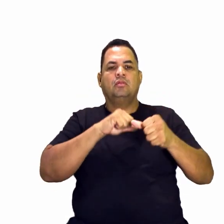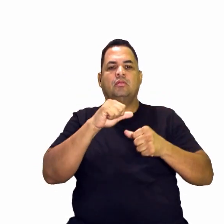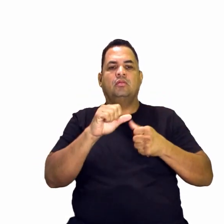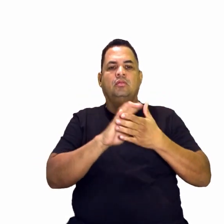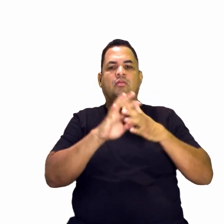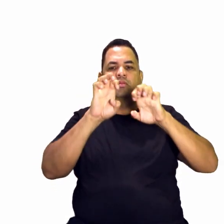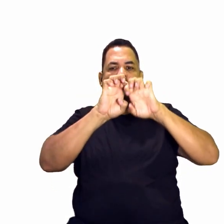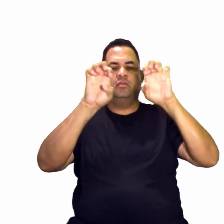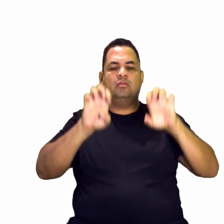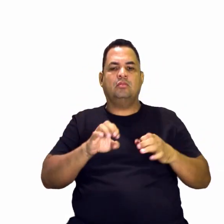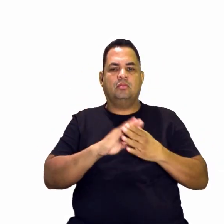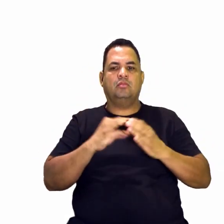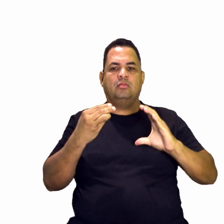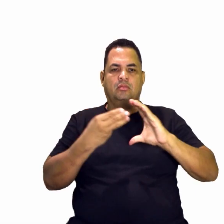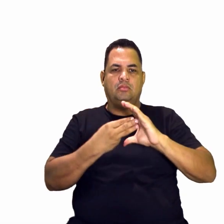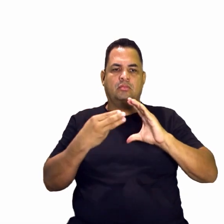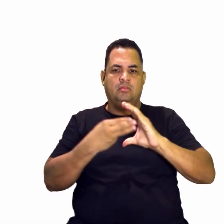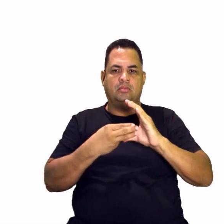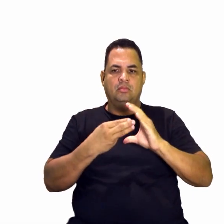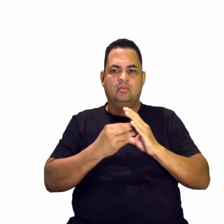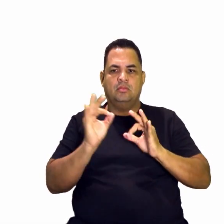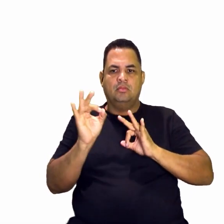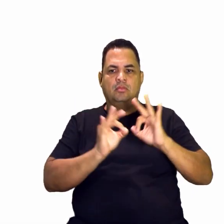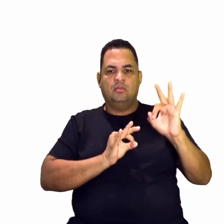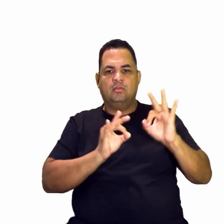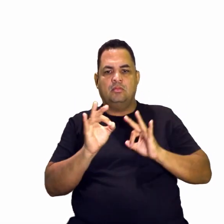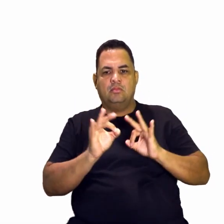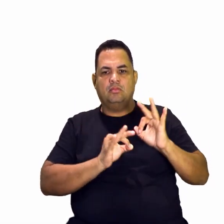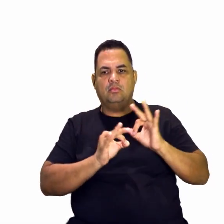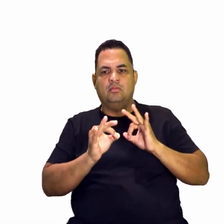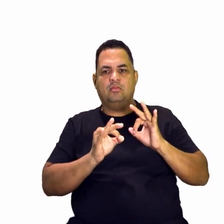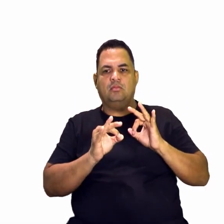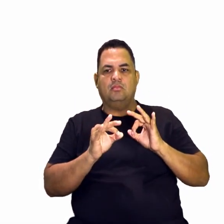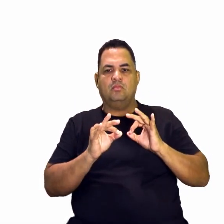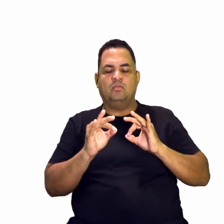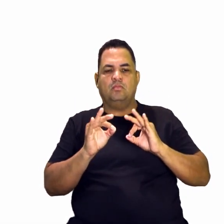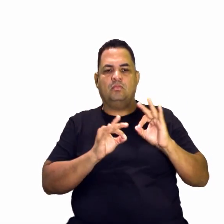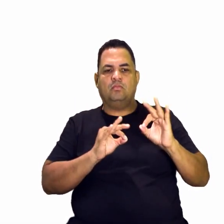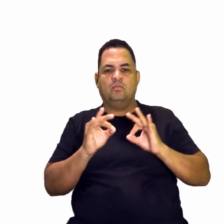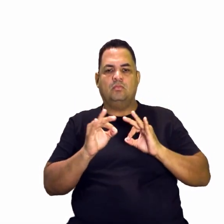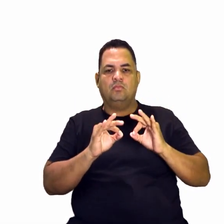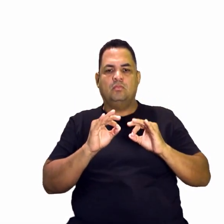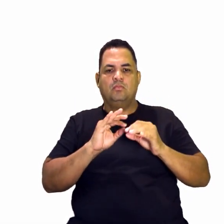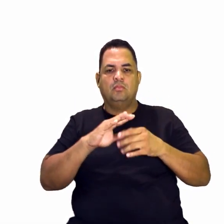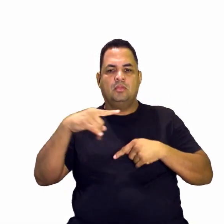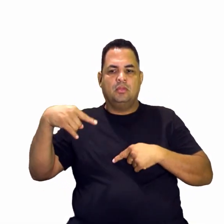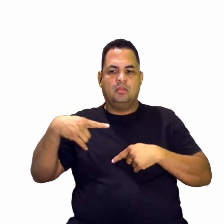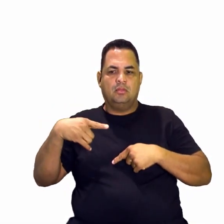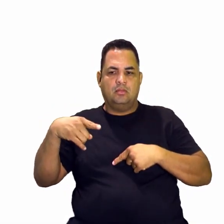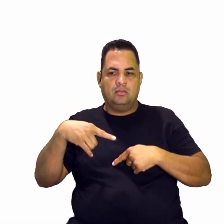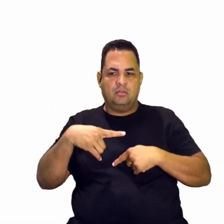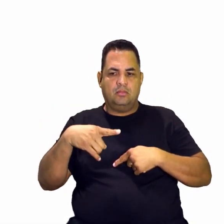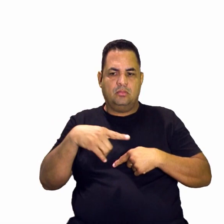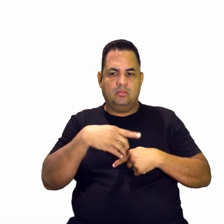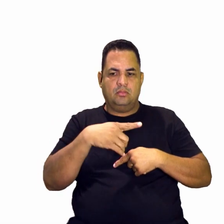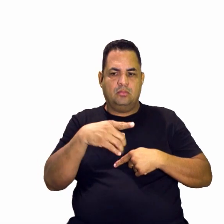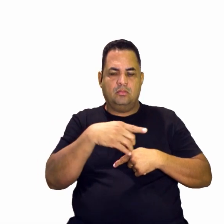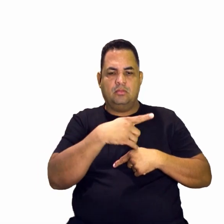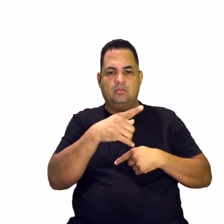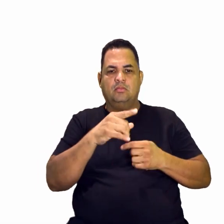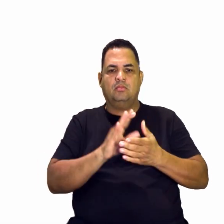dessa estrutura celular, não é? A formação dos dessa cauda, né? que é a partir